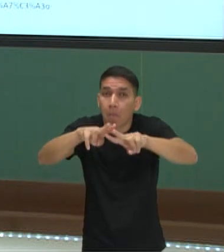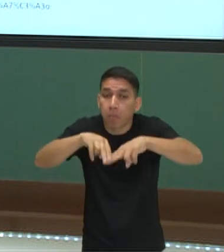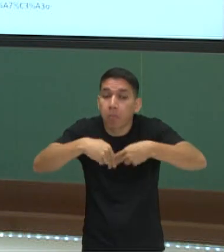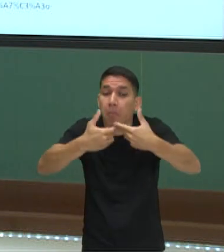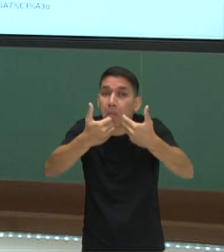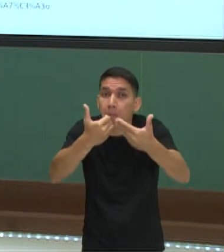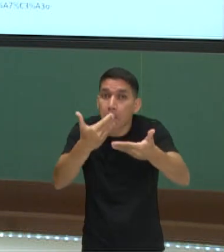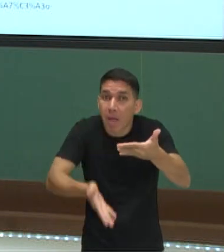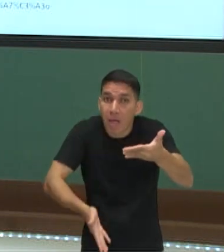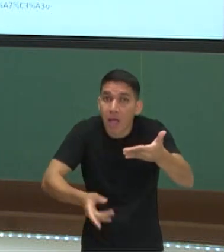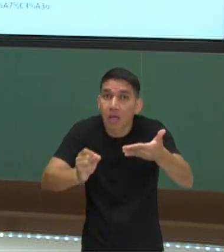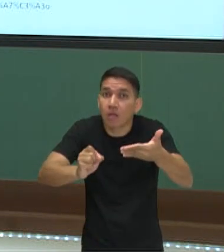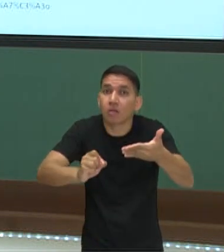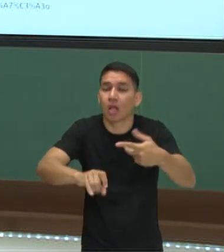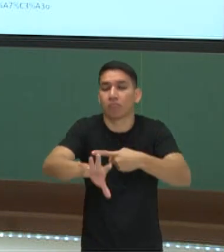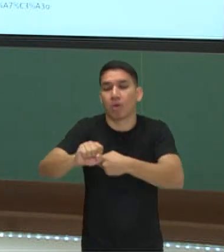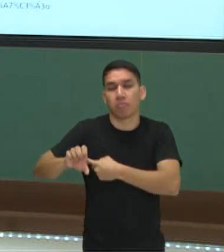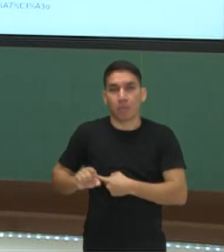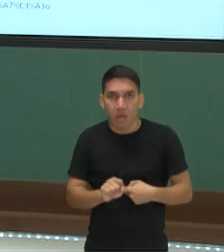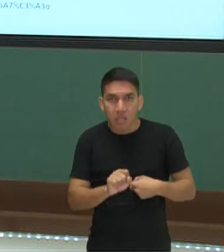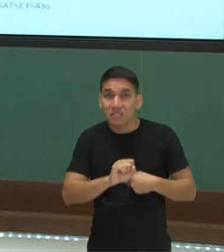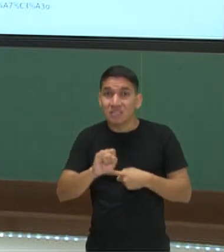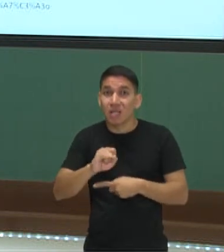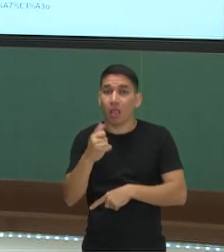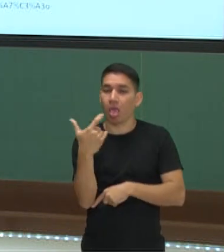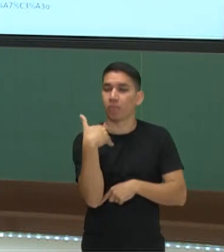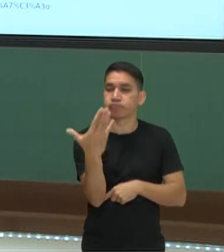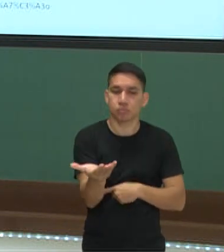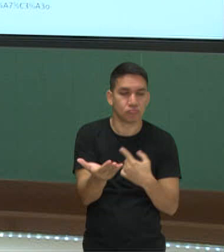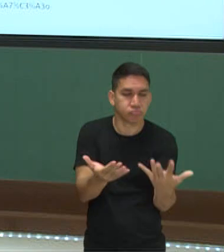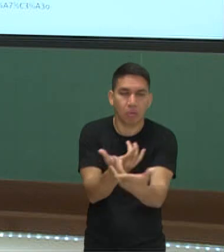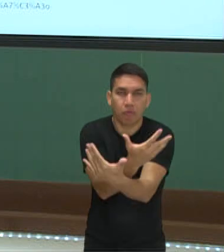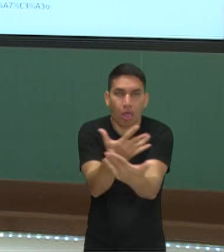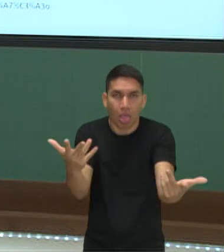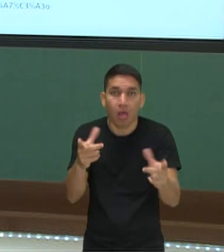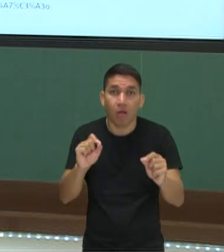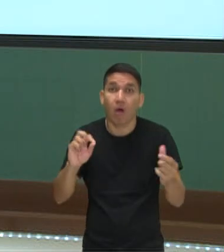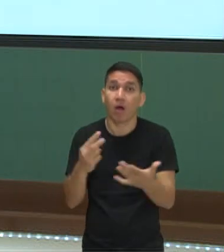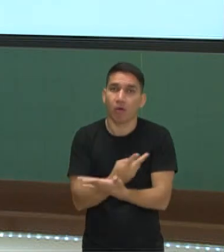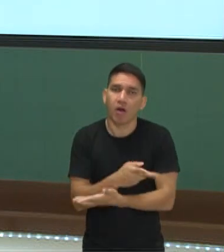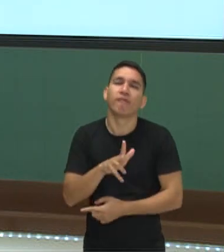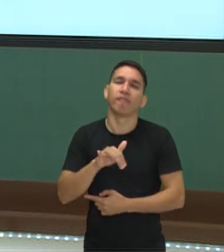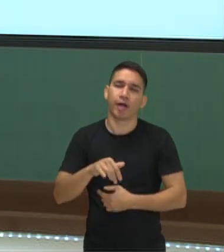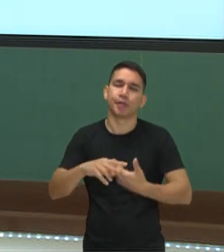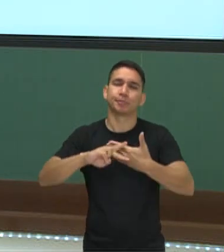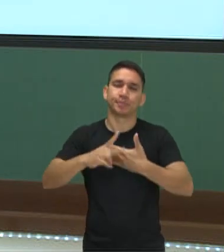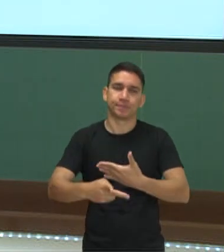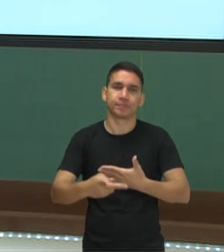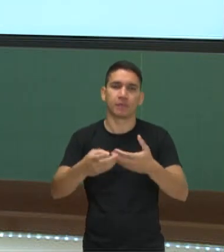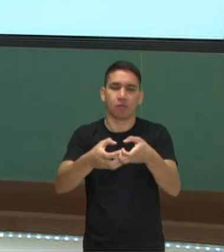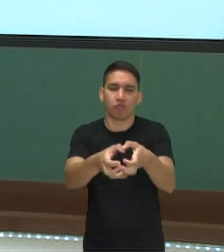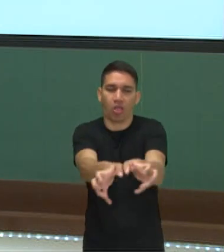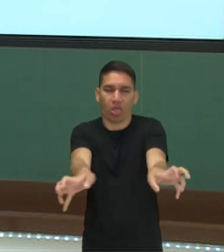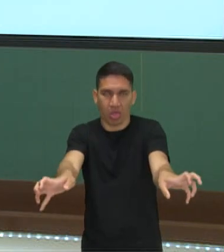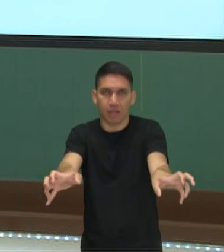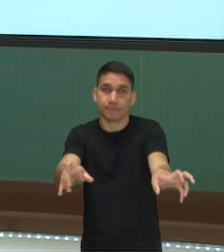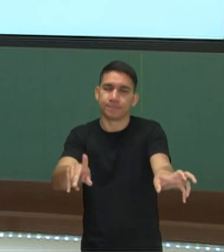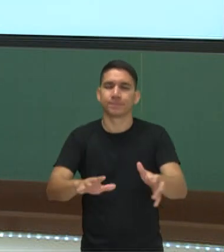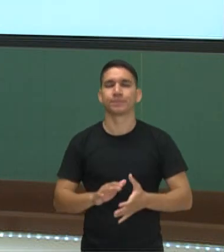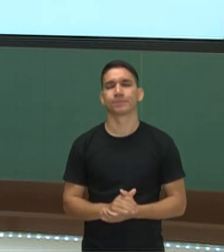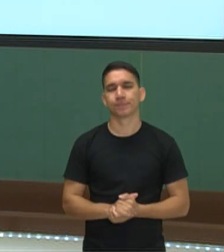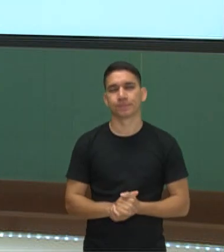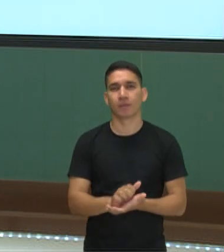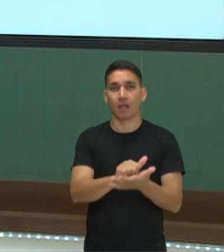eu retiro essa cobertura vegetal, esse solo está exposto, vai sofrer a ação da erosão. E nós vamos para a nossa primeira